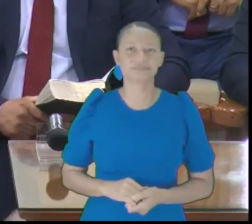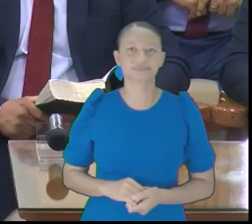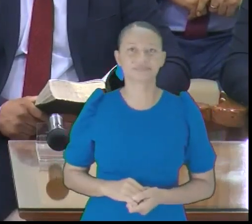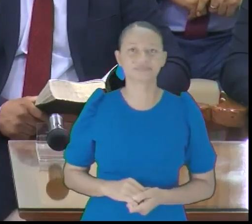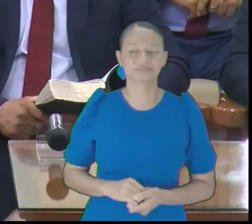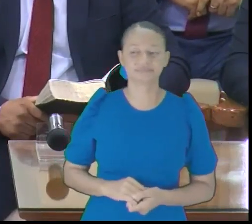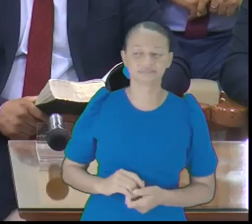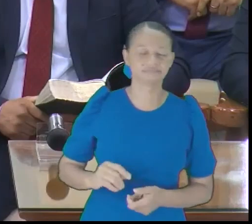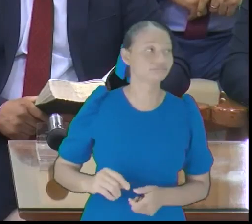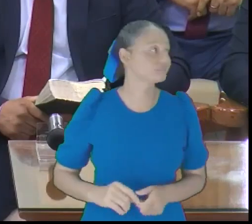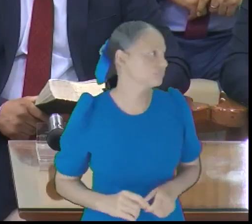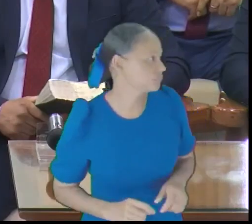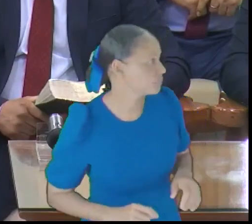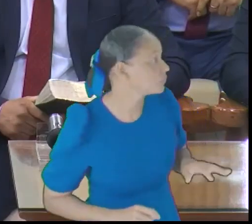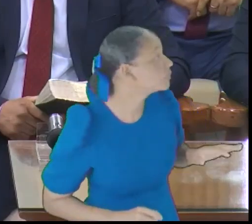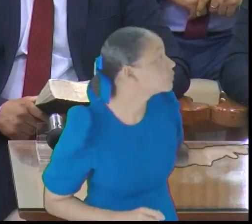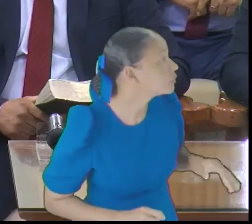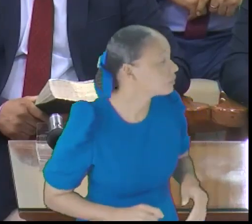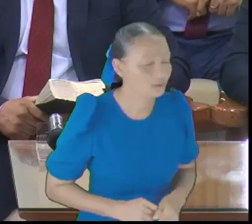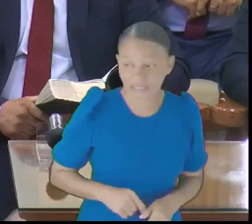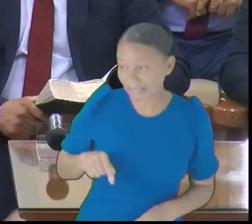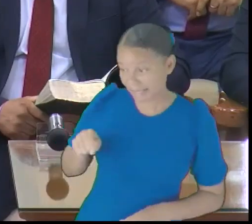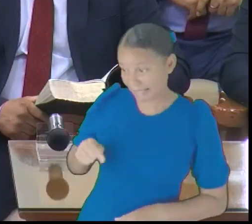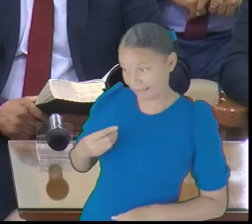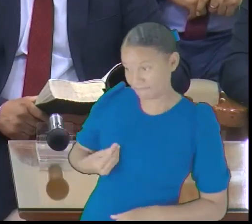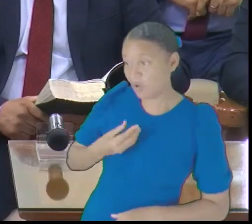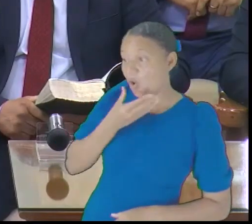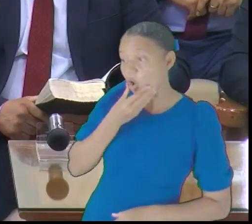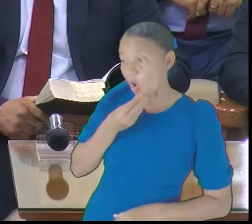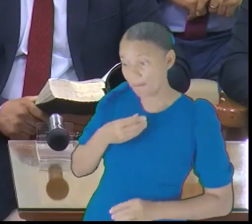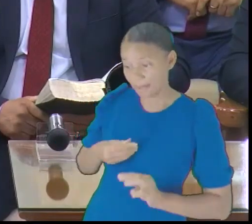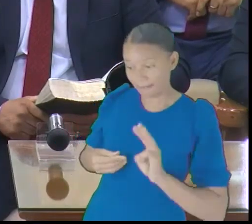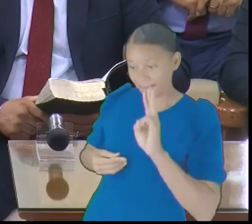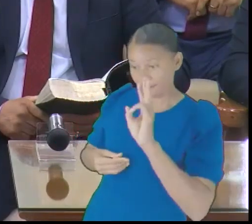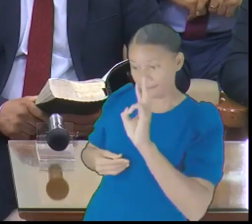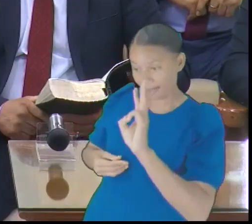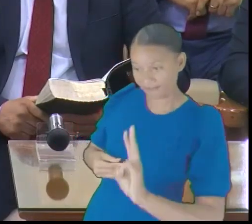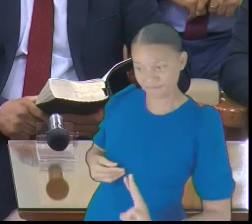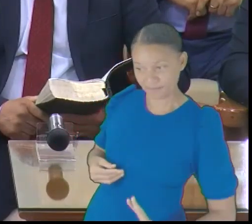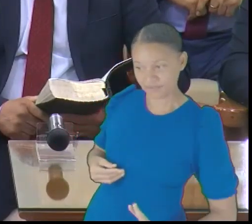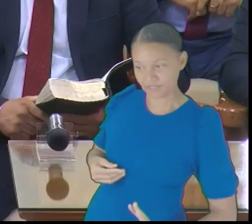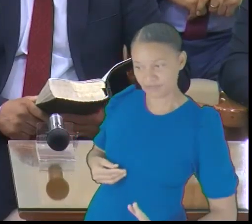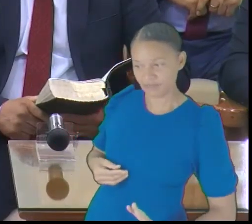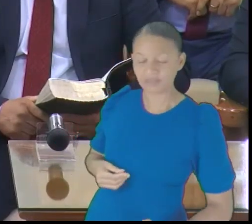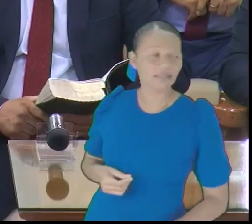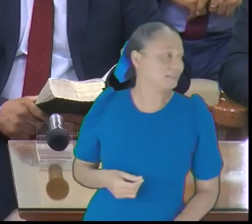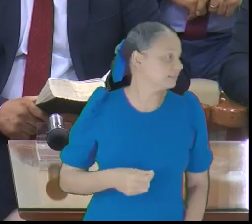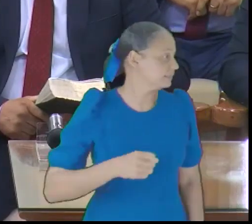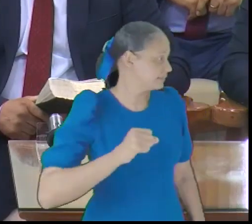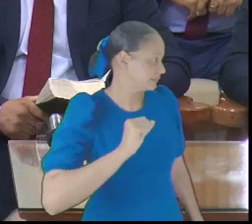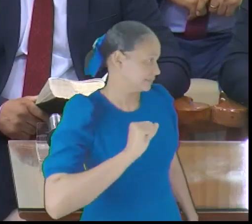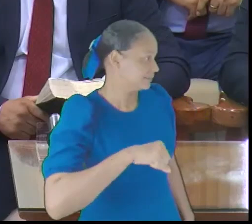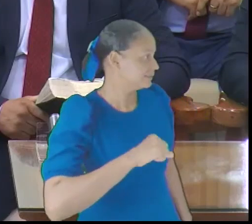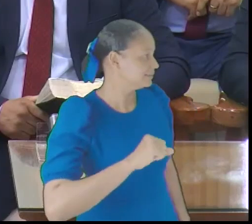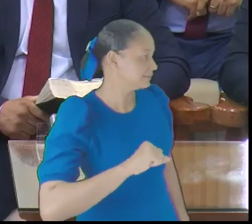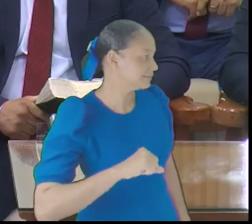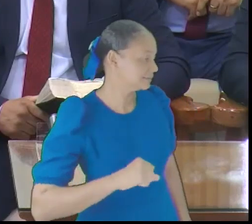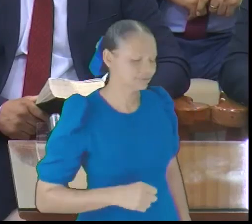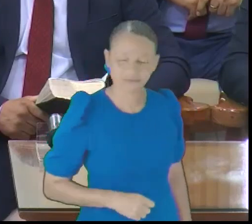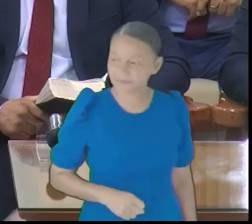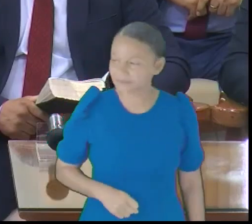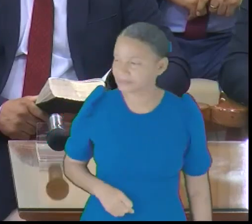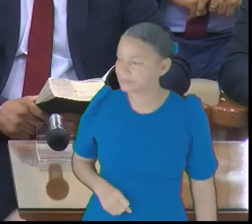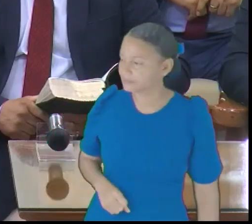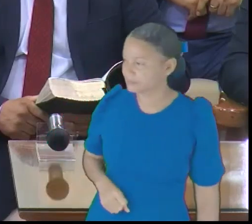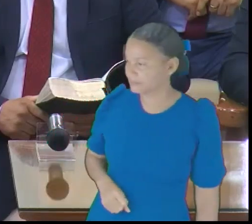alguém sai, é aqui que mora Mefibosete? É, ele está? Sim. Quem